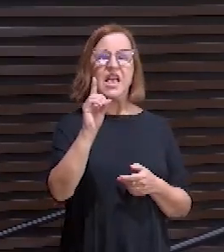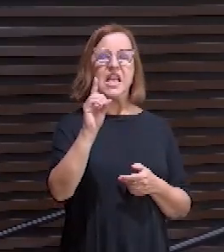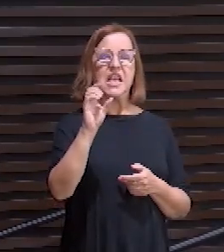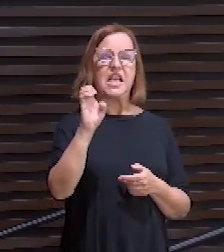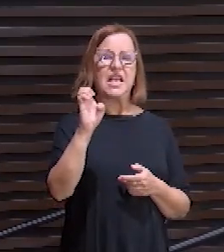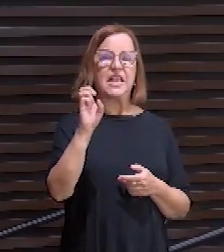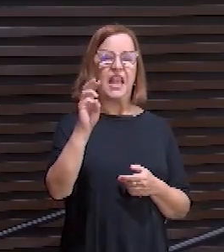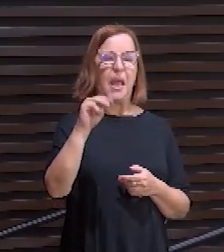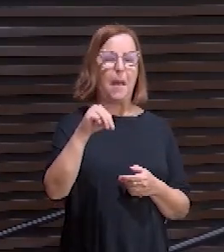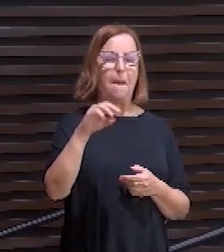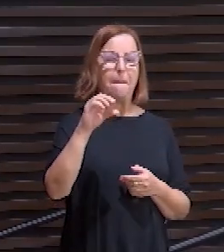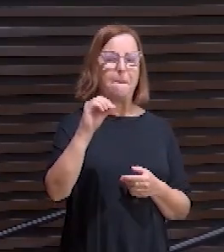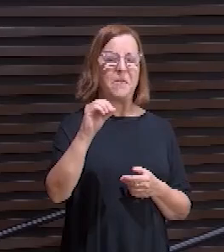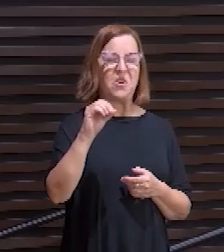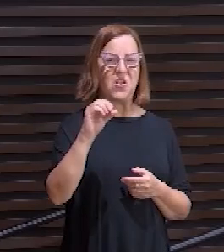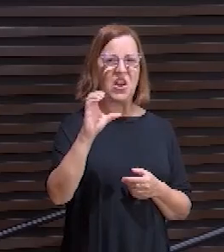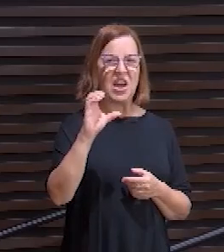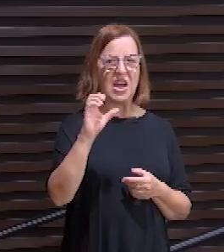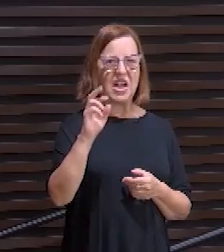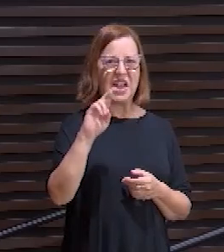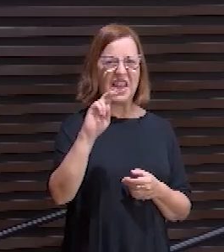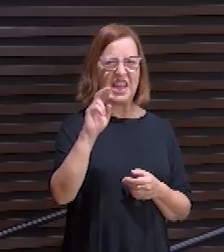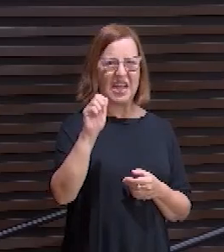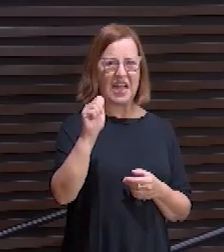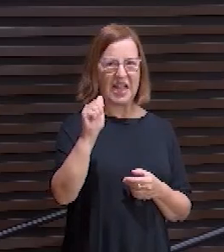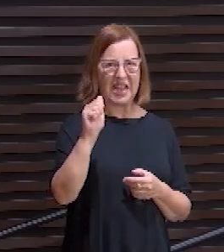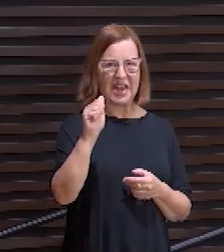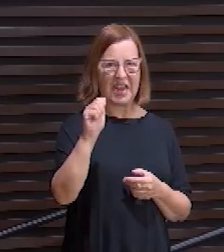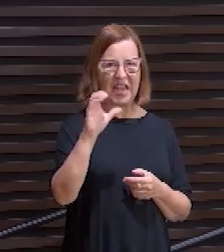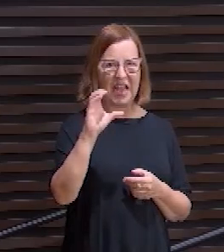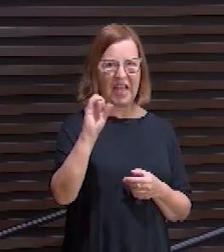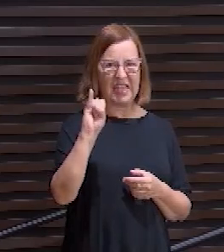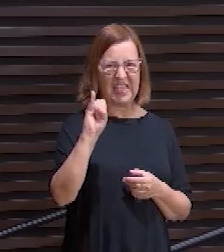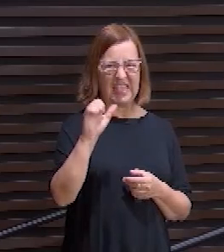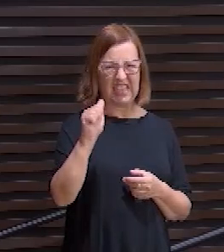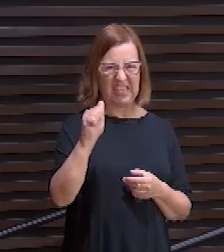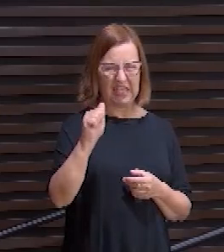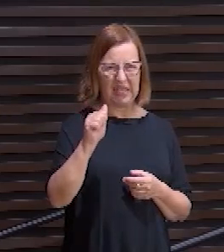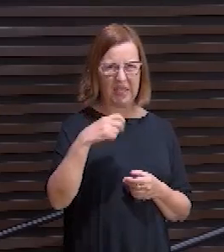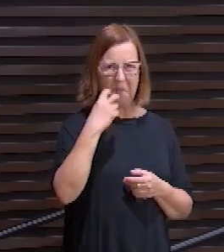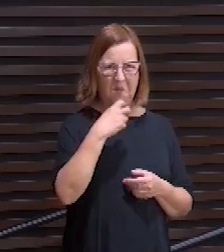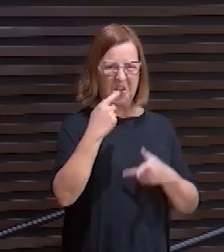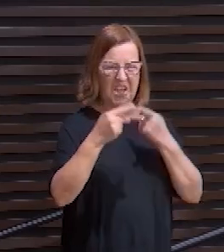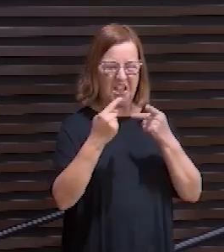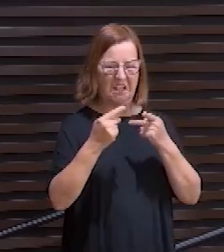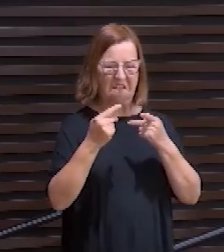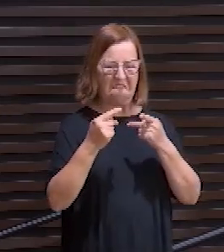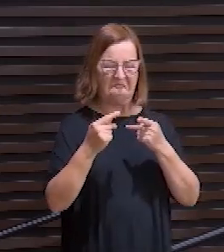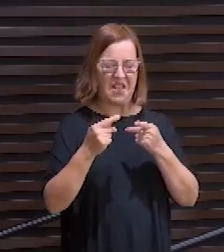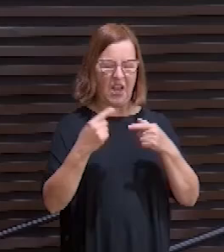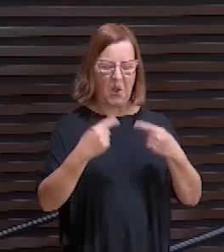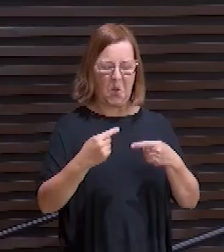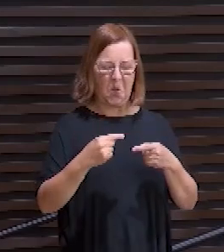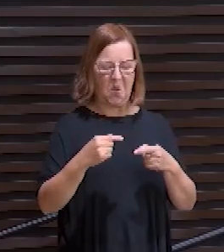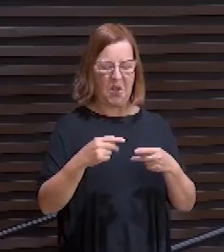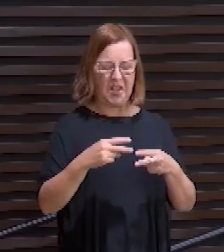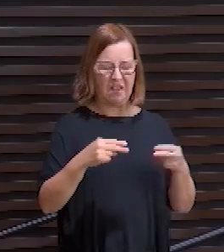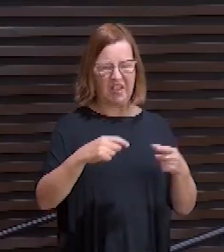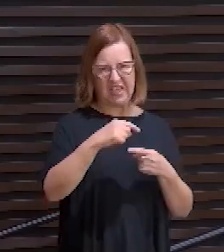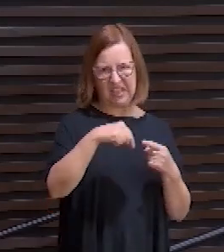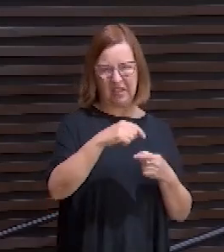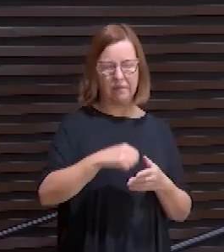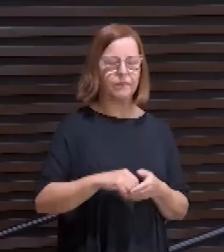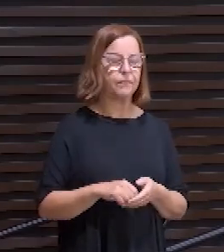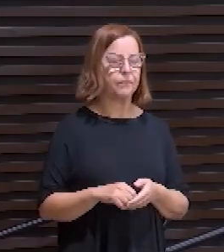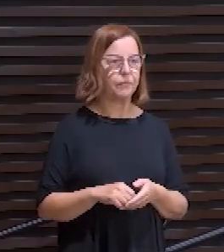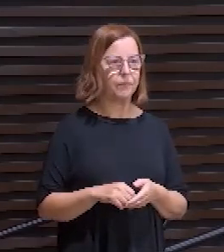fala com insolência. E o texto diz que ele parecia mais robusto